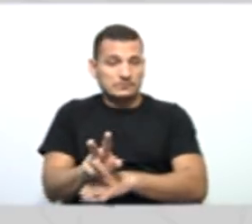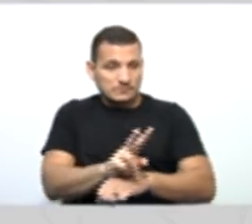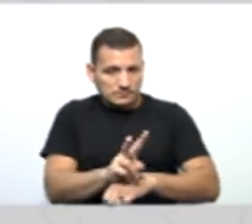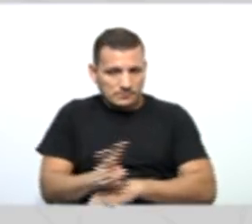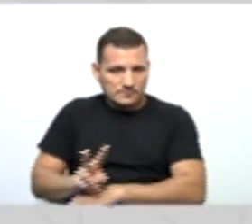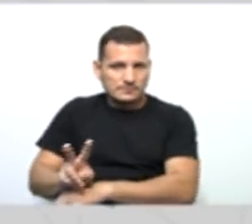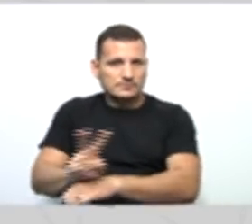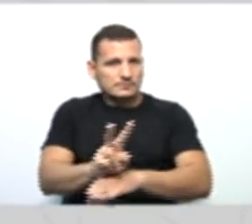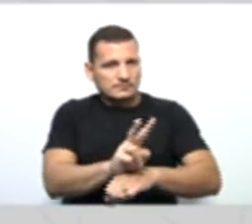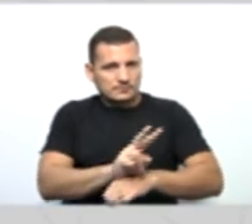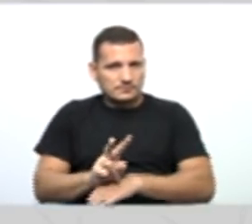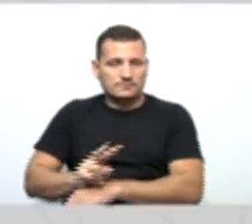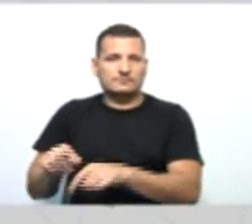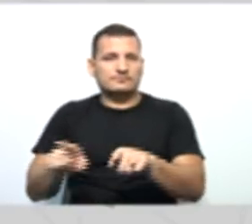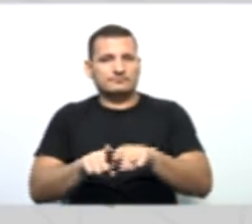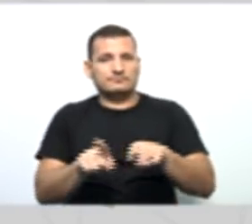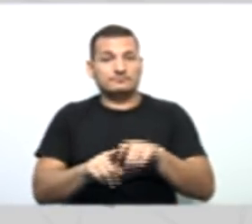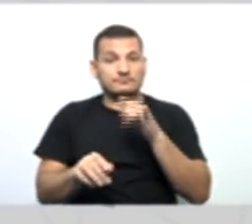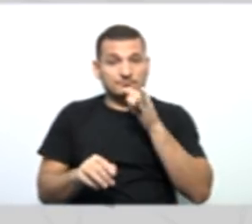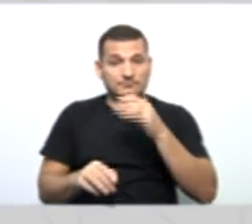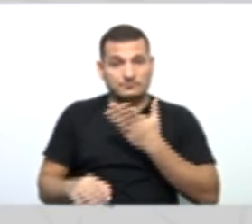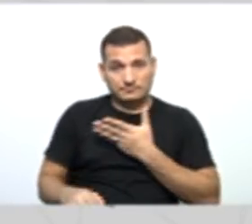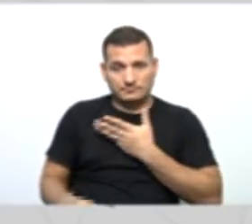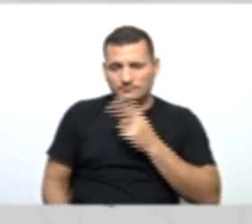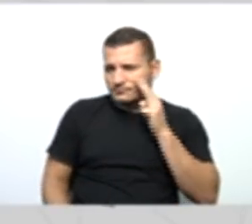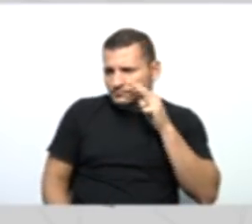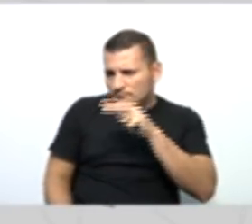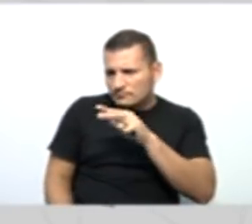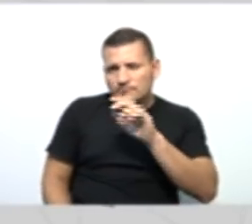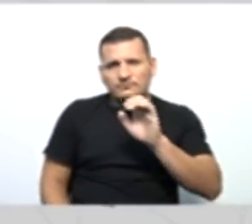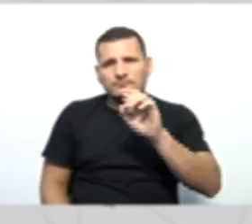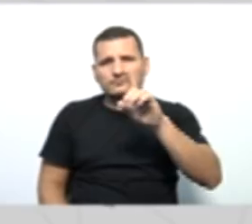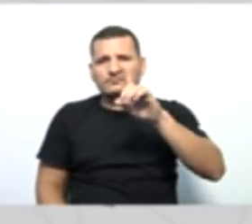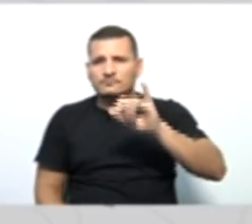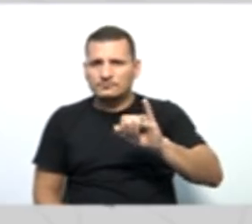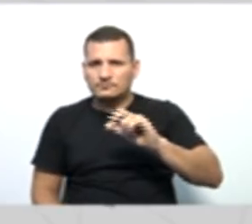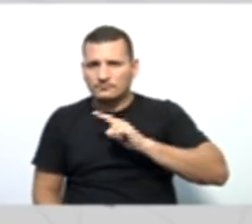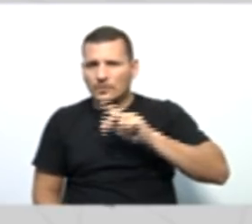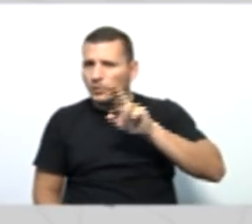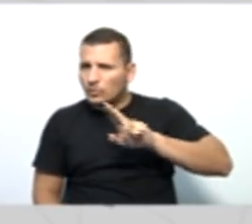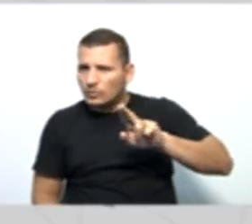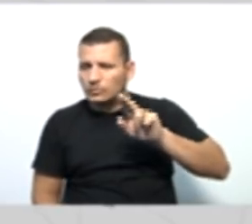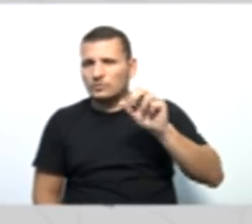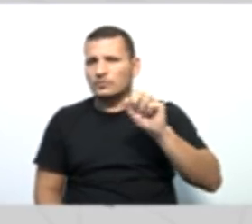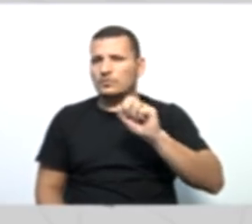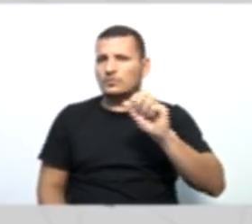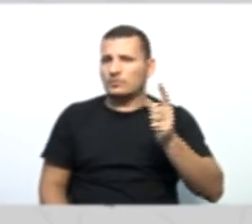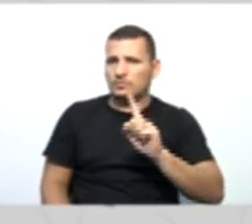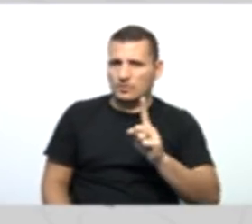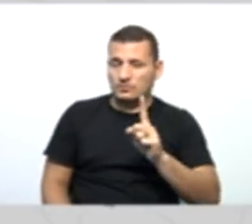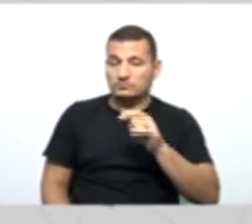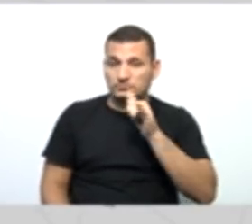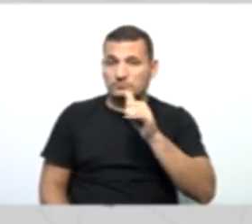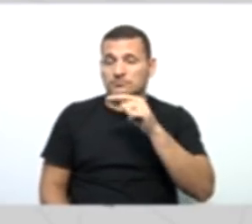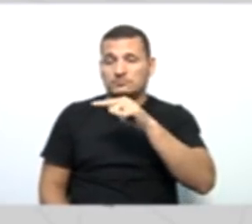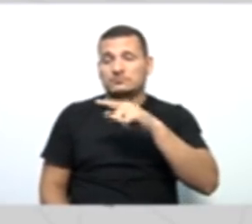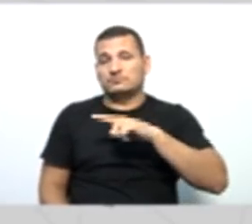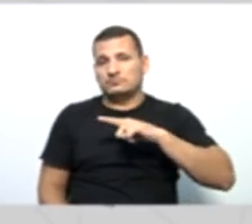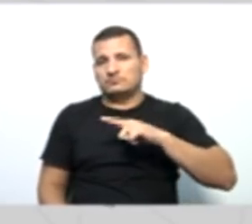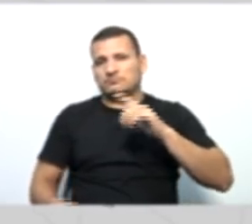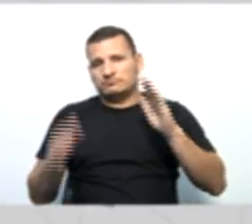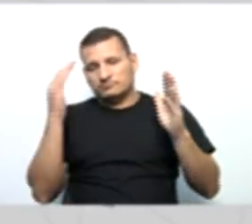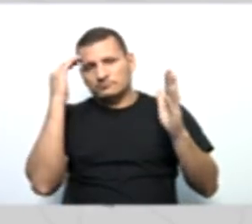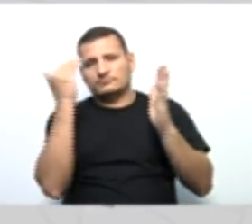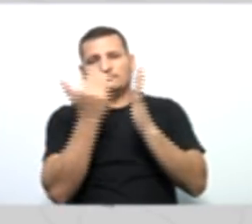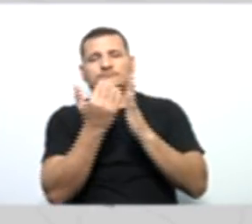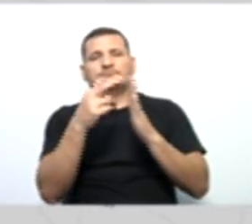vai fiscalizar se os próprios colegas estão usando os EPIs, se estão andando conforme o solicitado